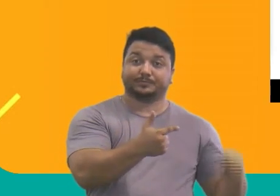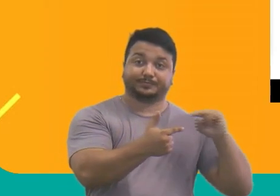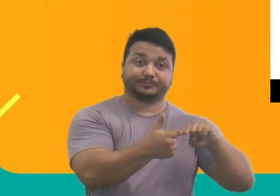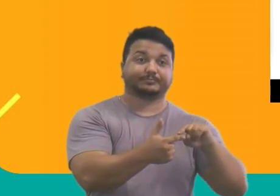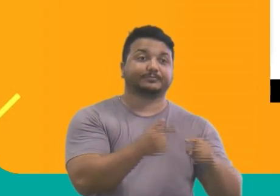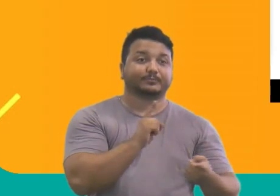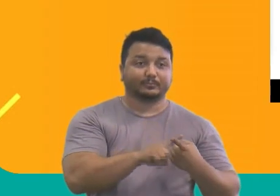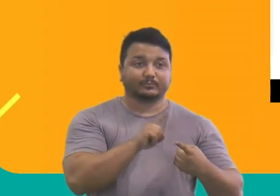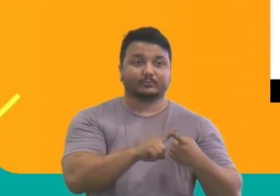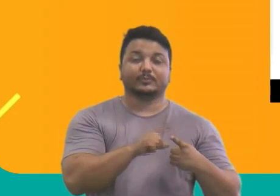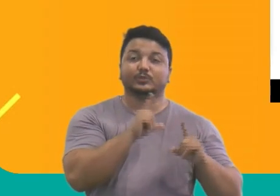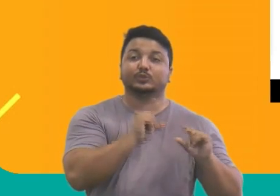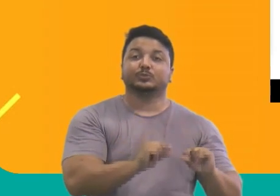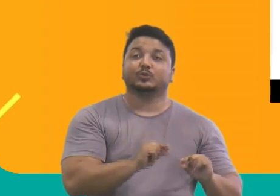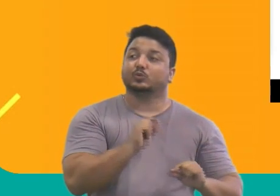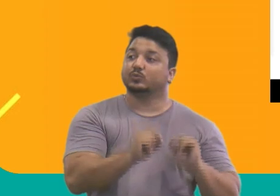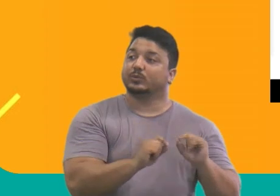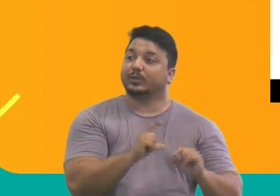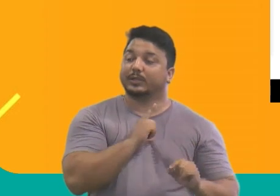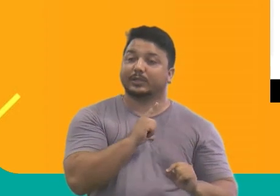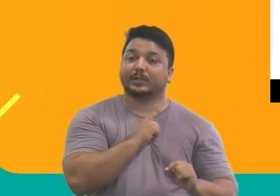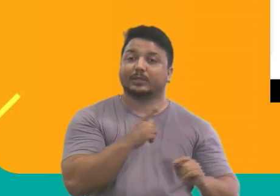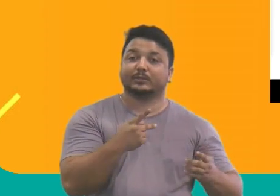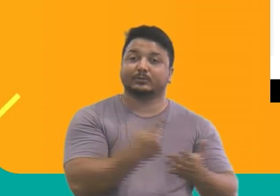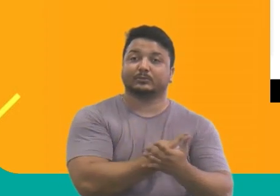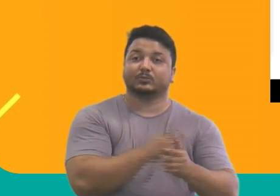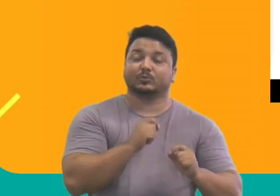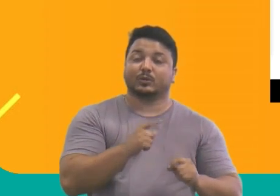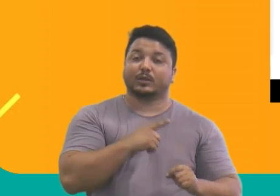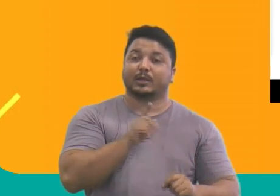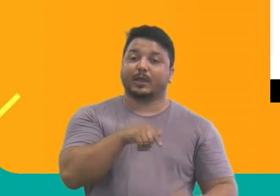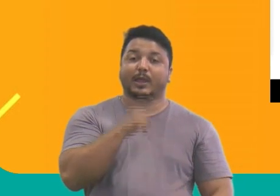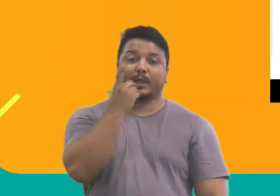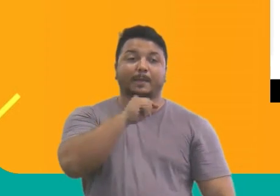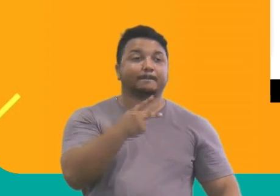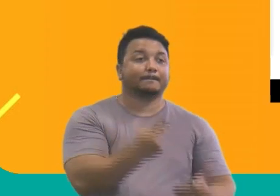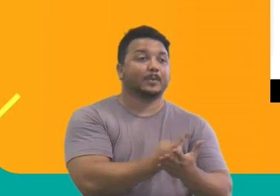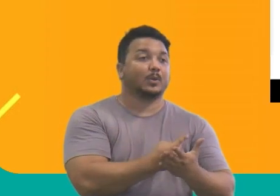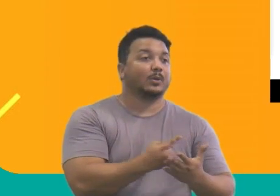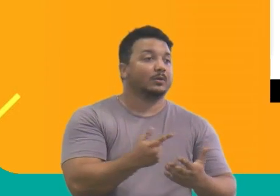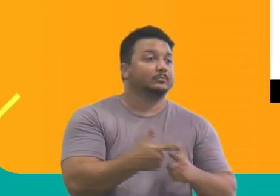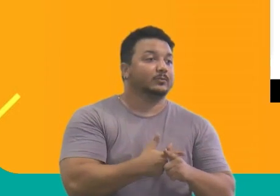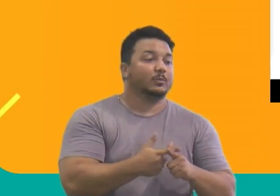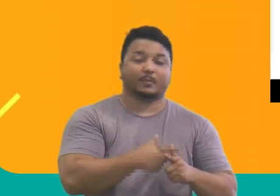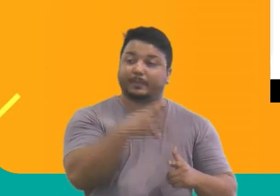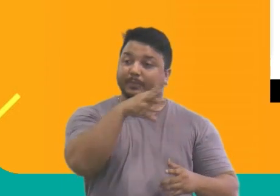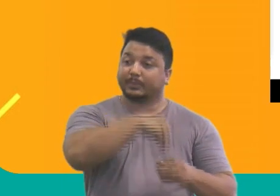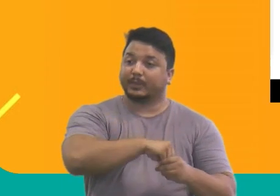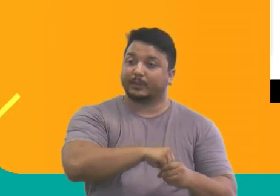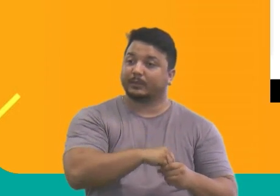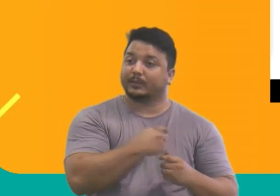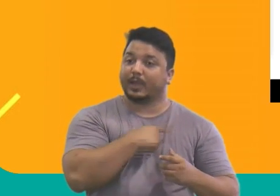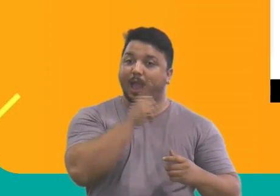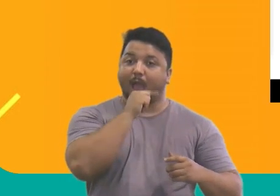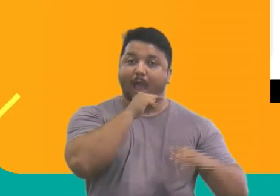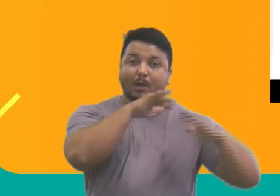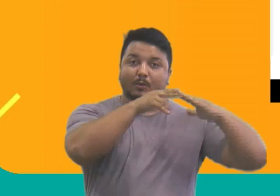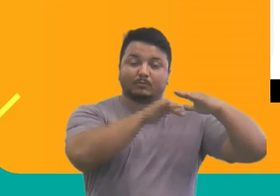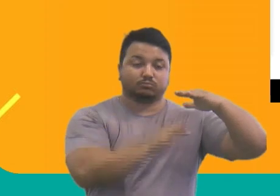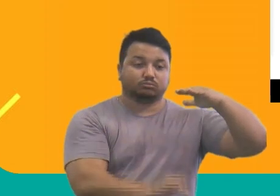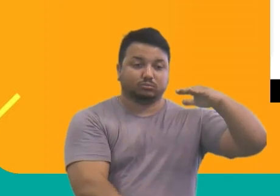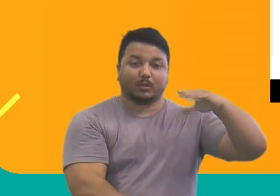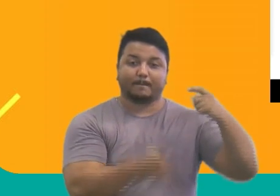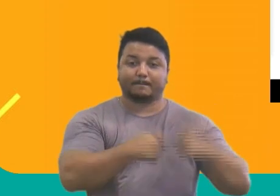oxigênio. E essa diminuição da concentração do oxigênio vai afetar quem? Quem são os organismos que vivem dentro do corpo d'água